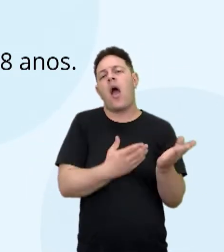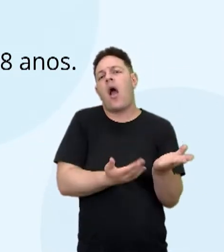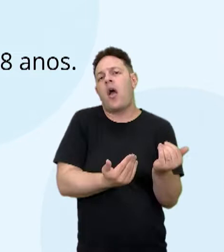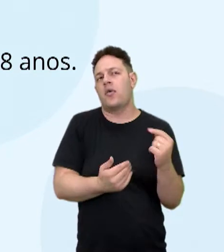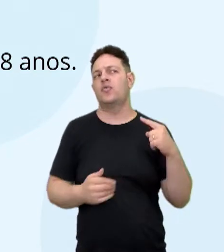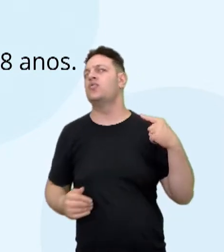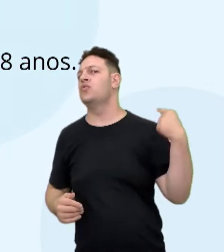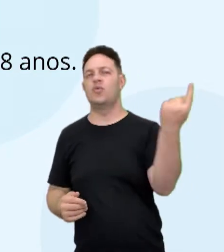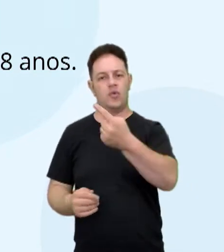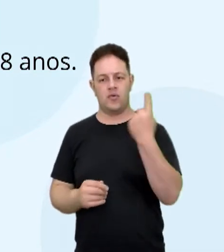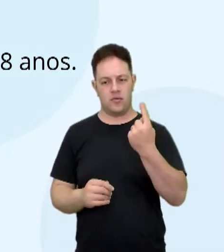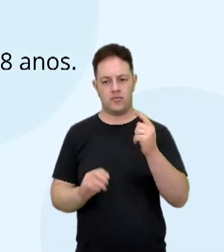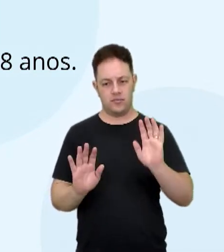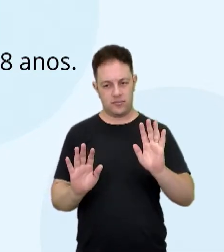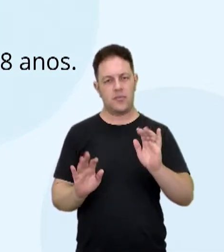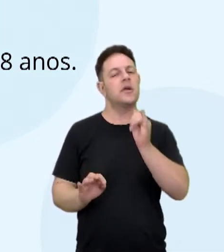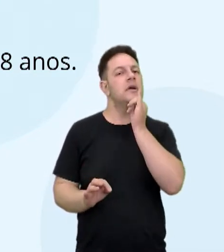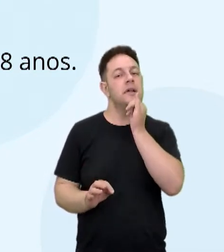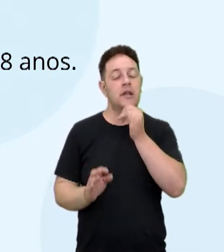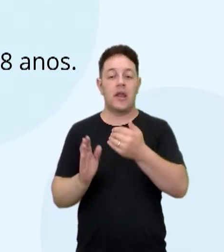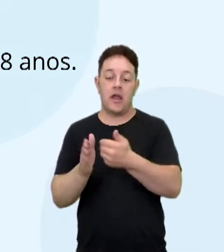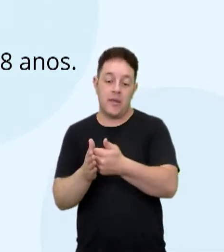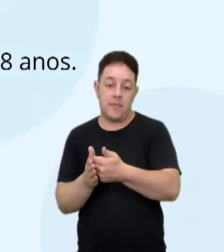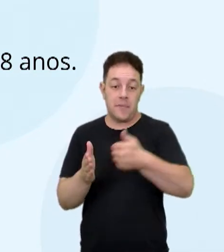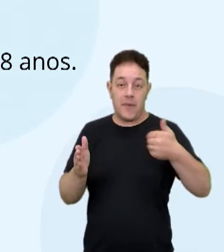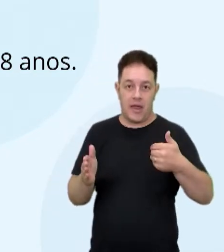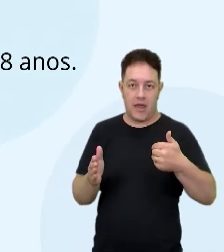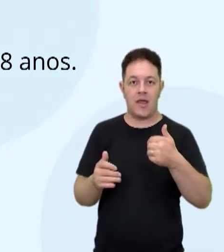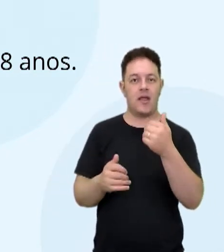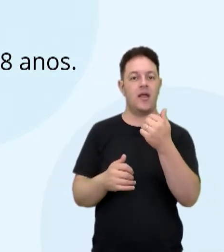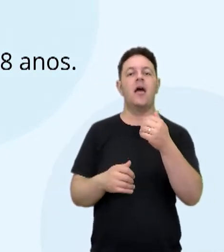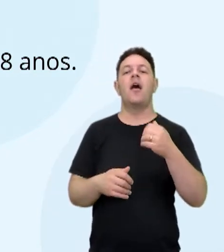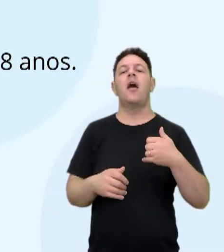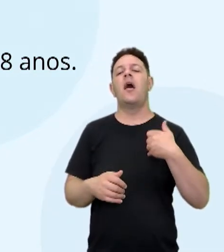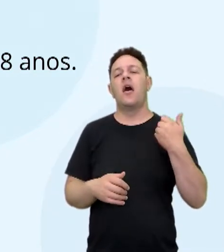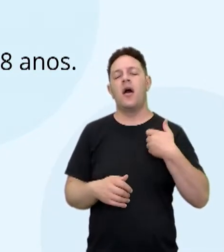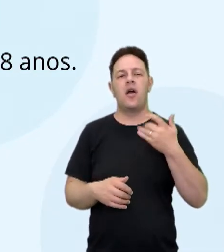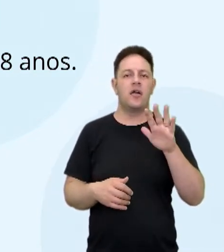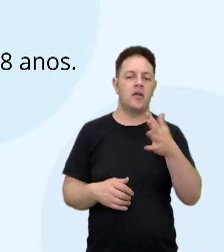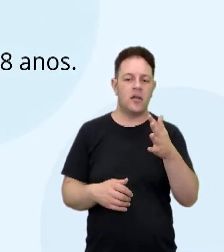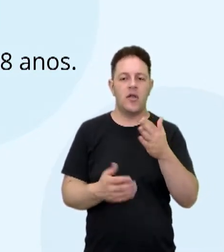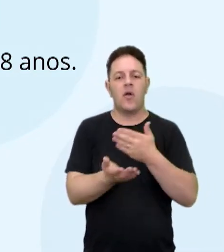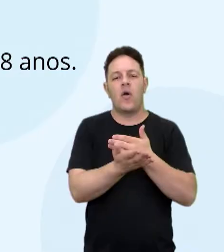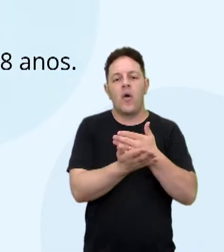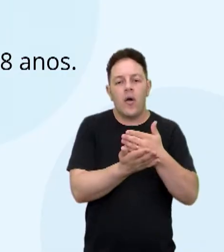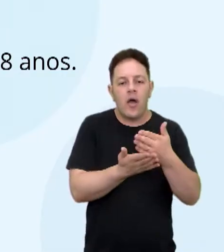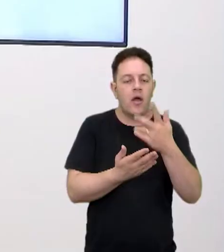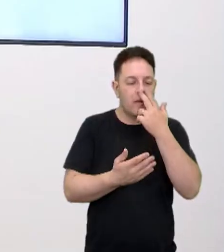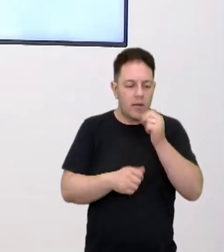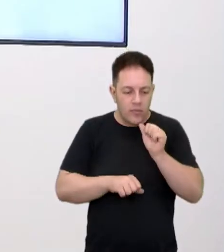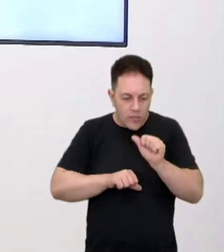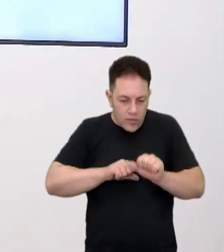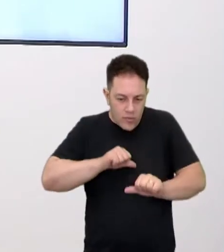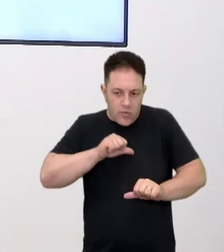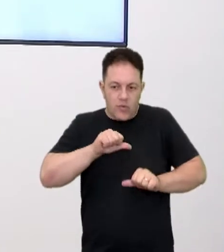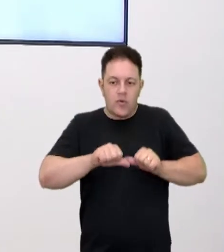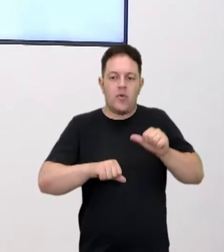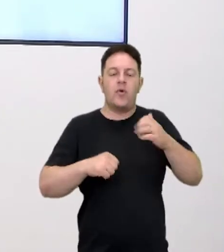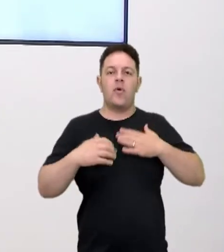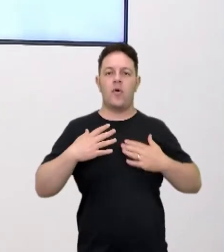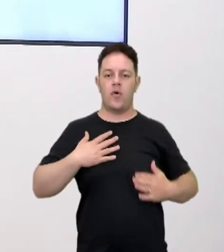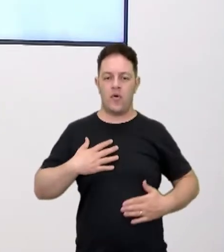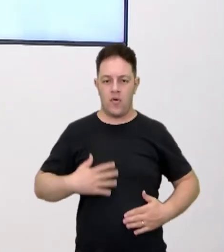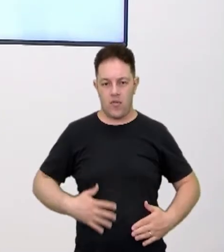tá? Então, a pré-adolescência, que é o período onde normalmente começa a puberdade, e aí a gente está falando de